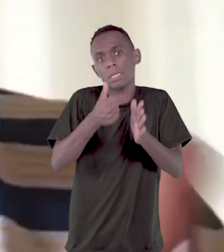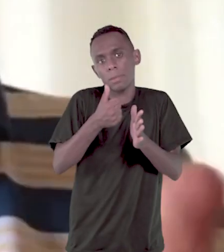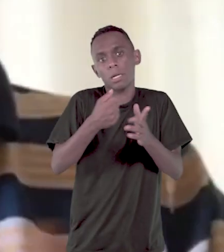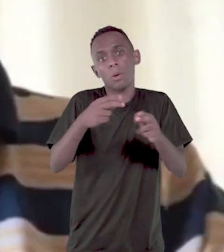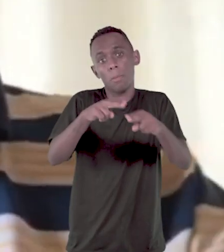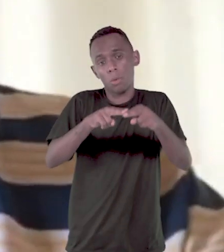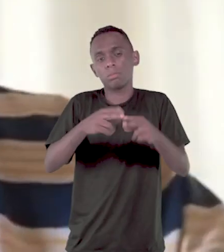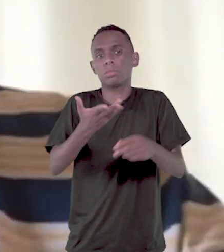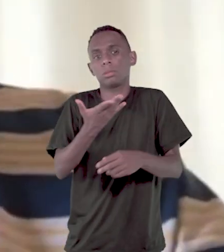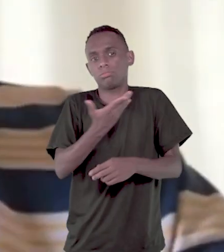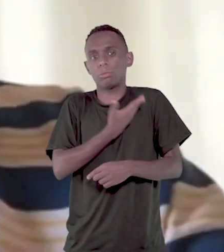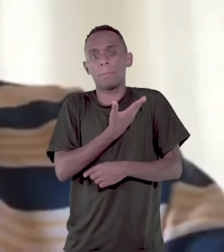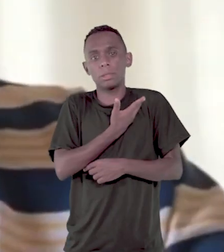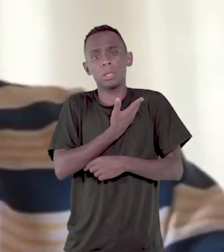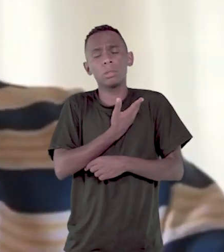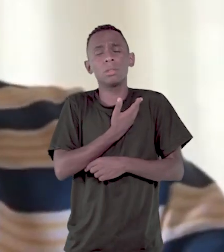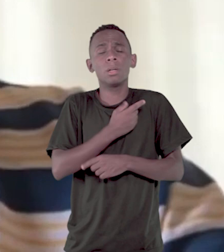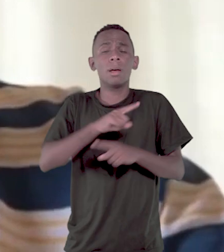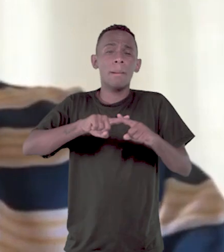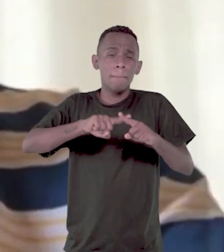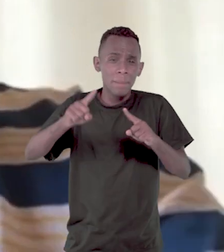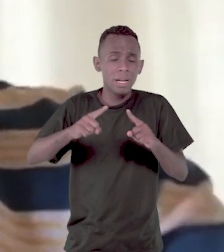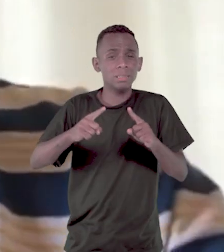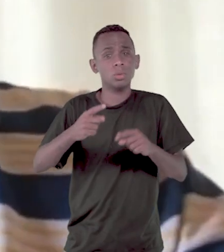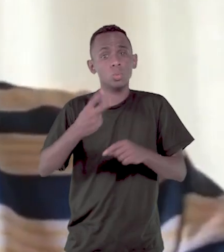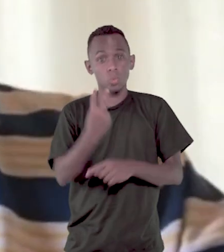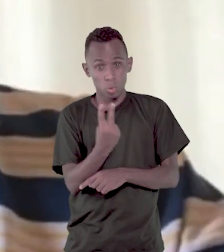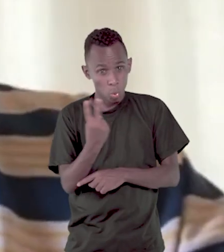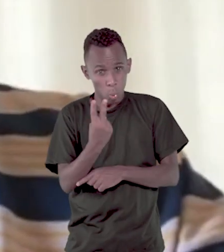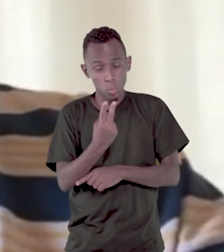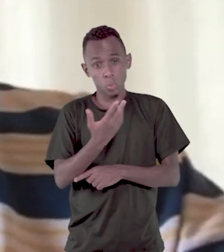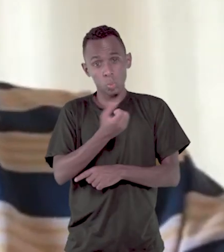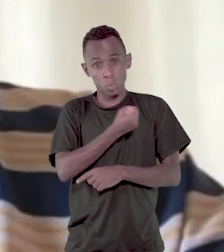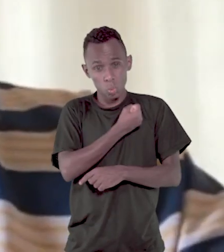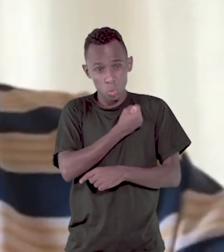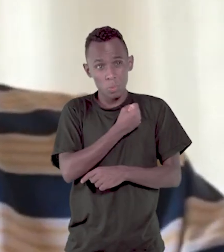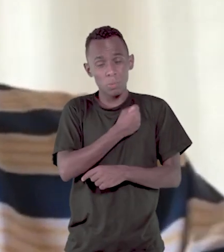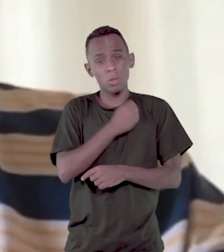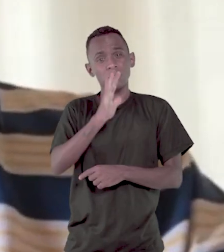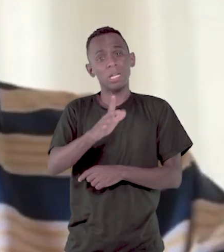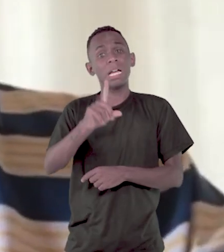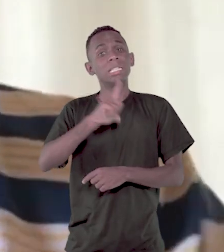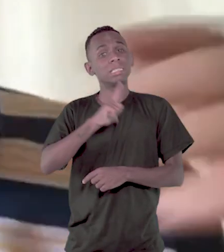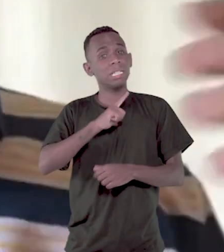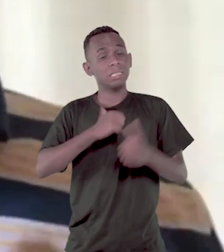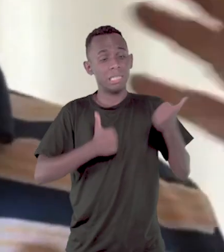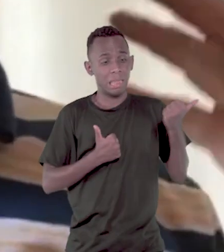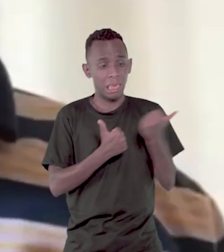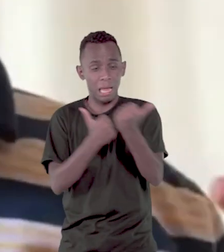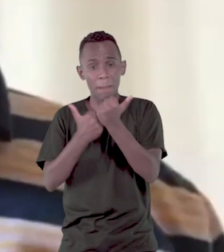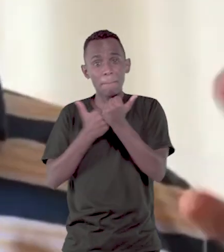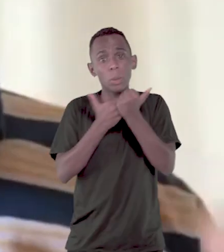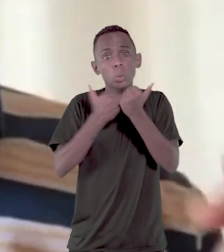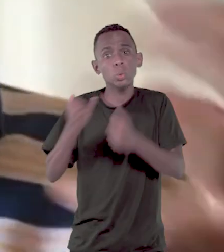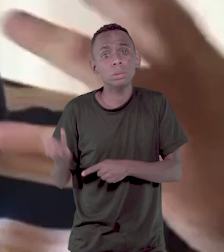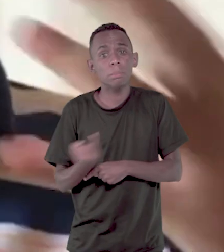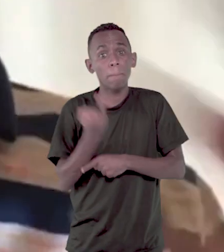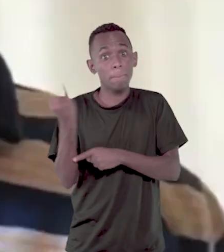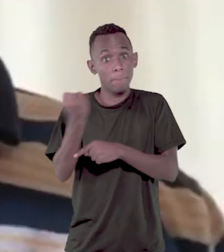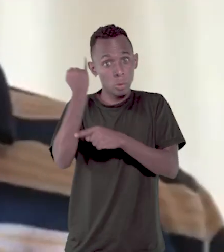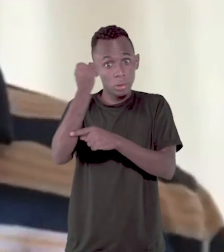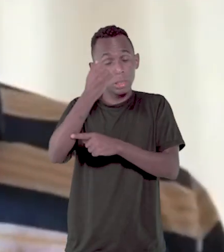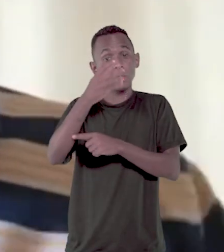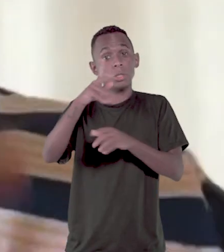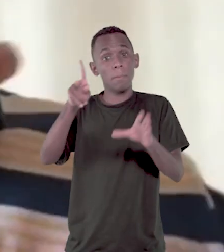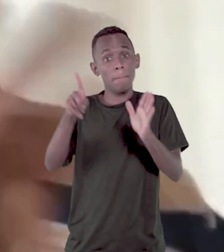por conta dessa amizade. Mas o segundo número já é completamente diferente. O segundo número já tem colaborações